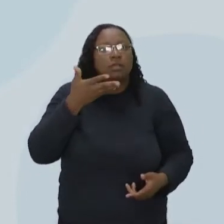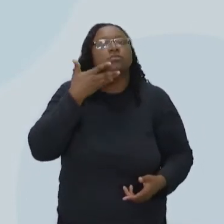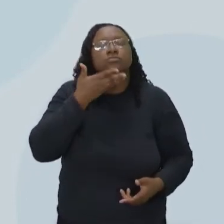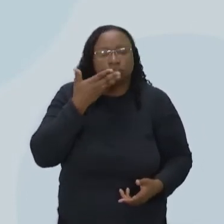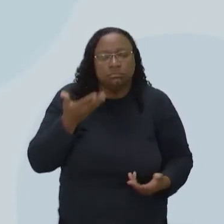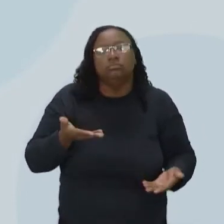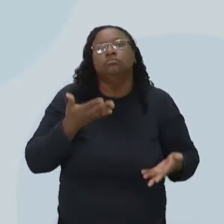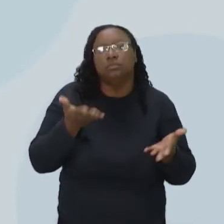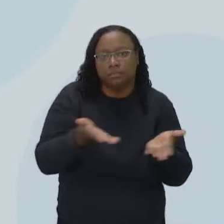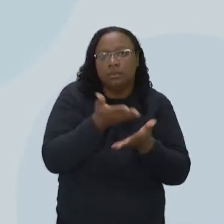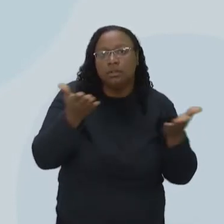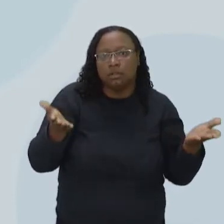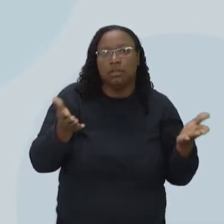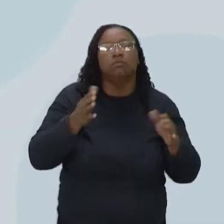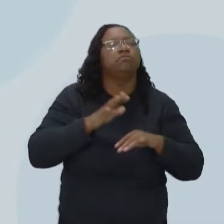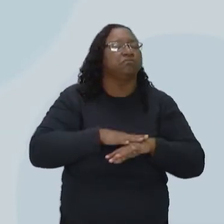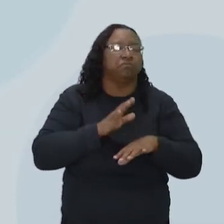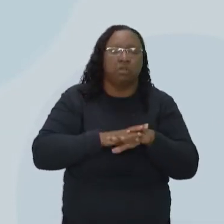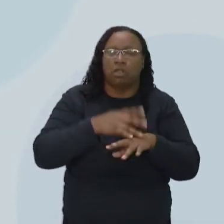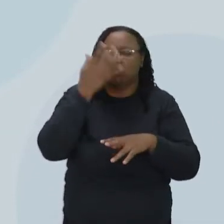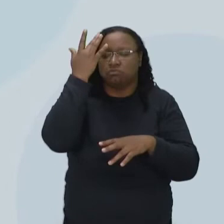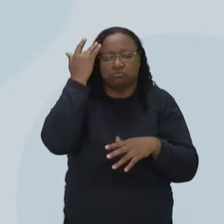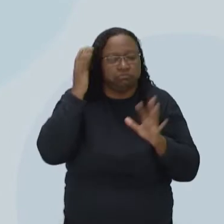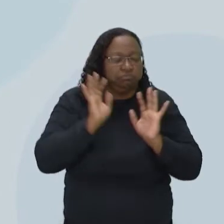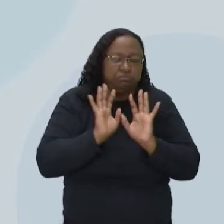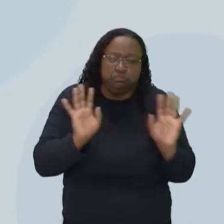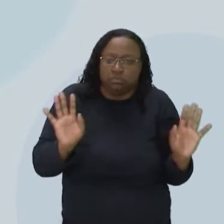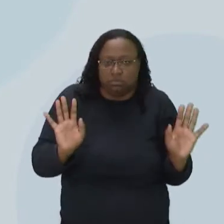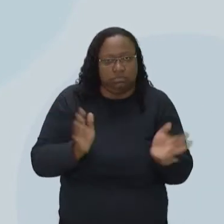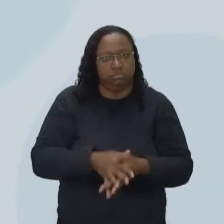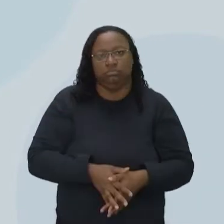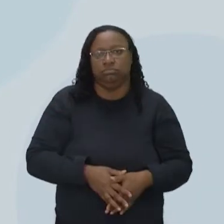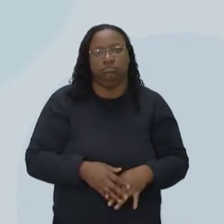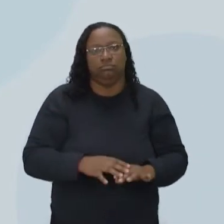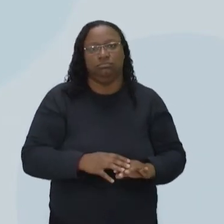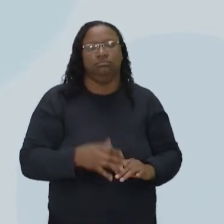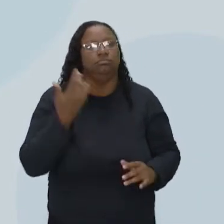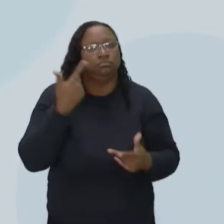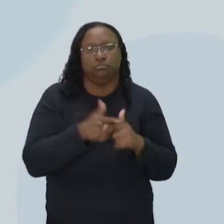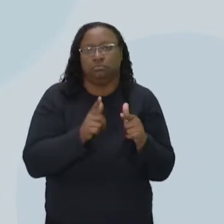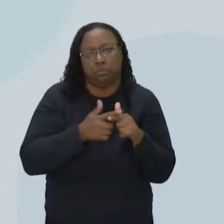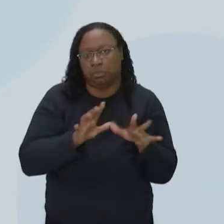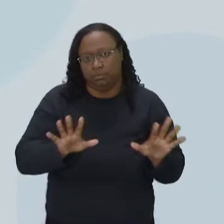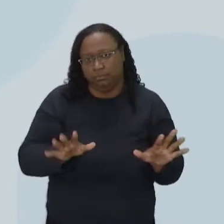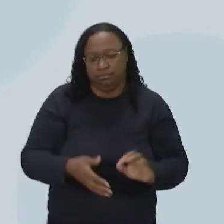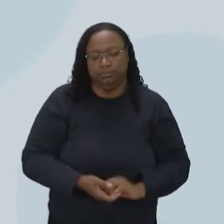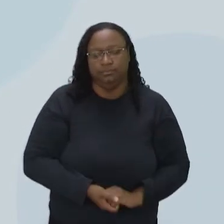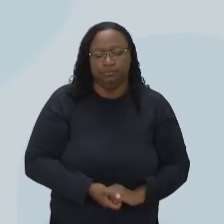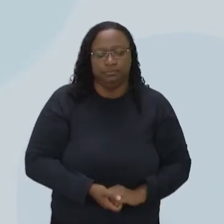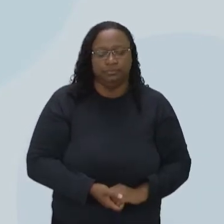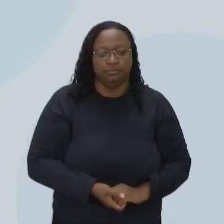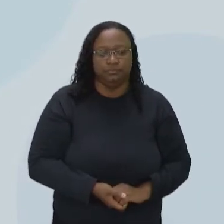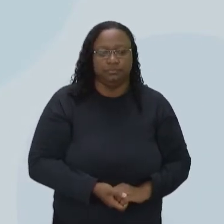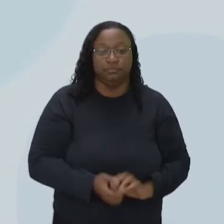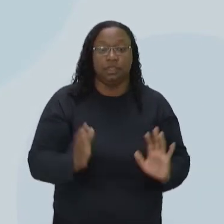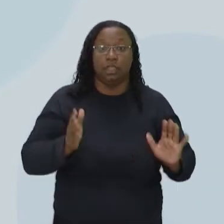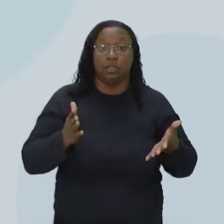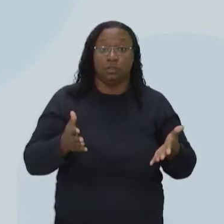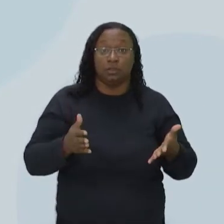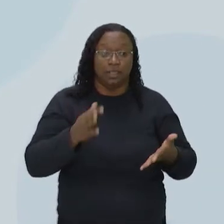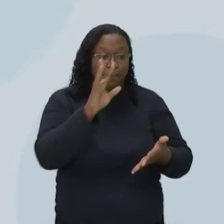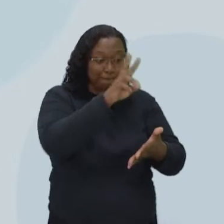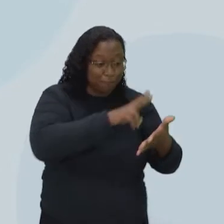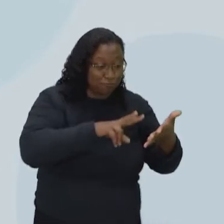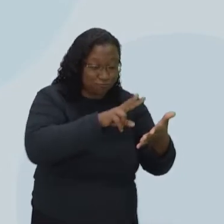fazer aí do jeito que você quiser, faz na calculadora aí, não tem problema. Não, olha só. Bom, agora chegou a hora de mãos ao